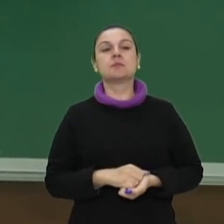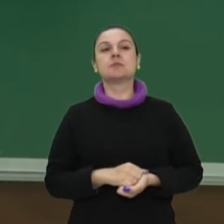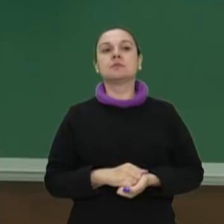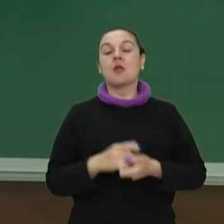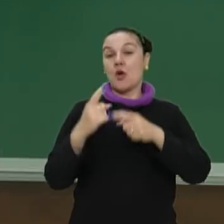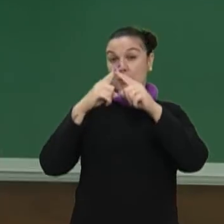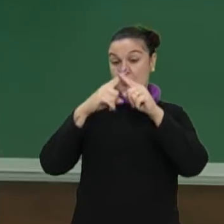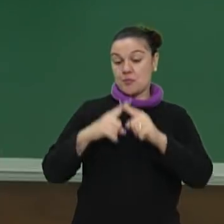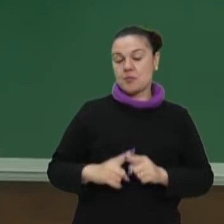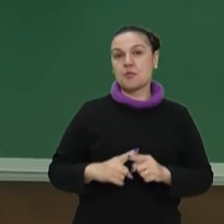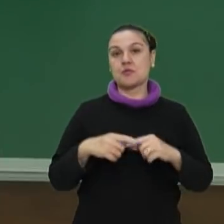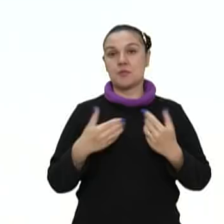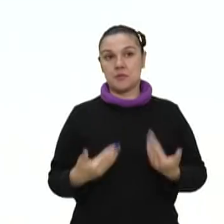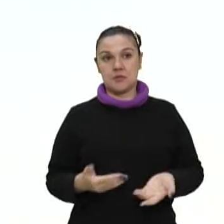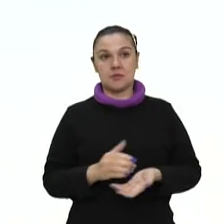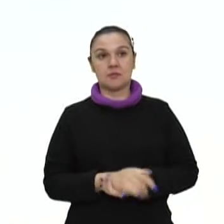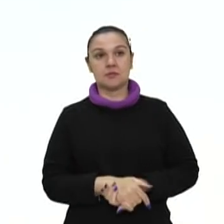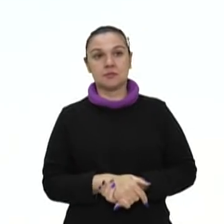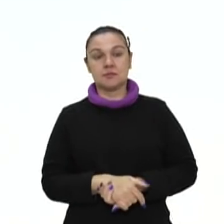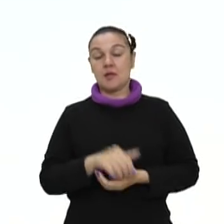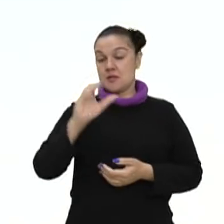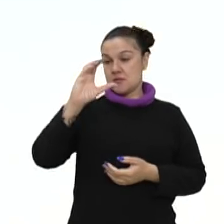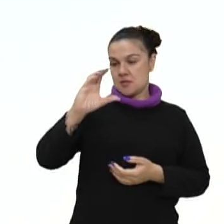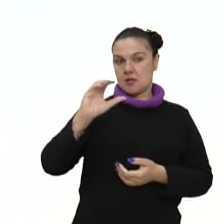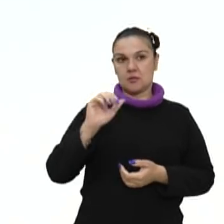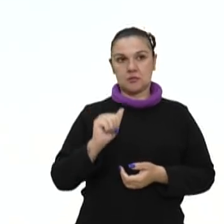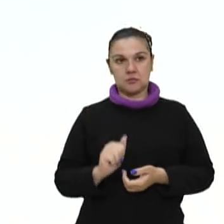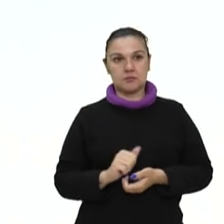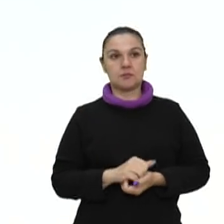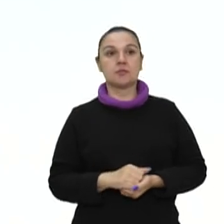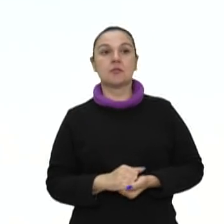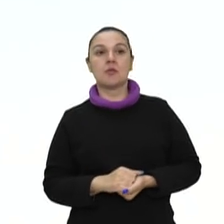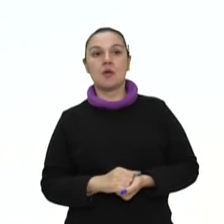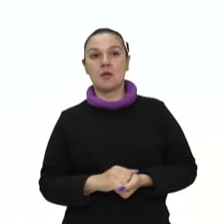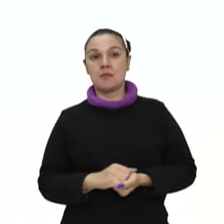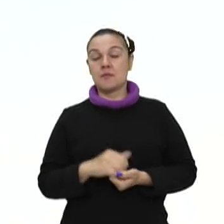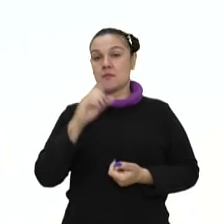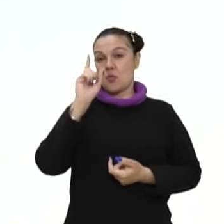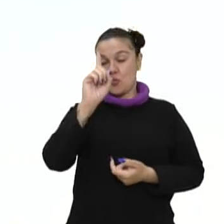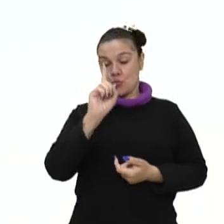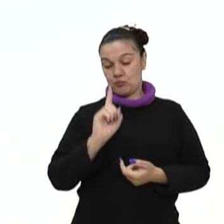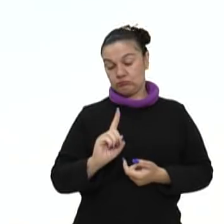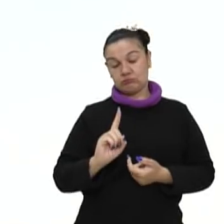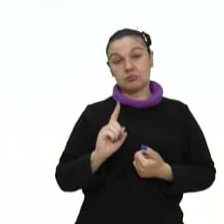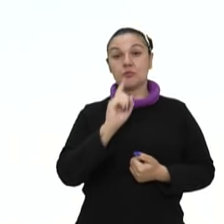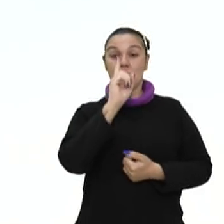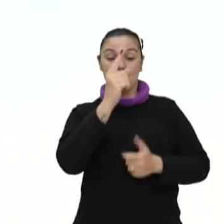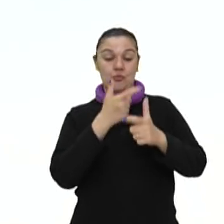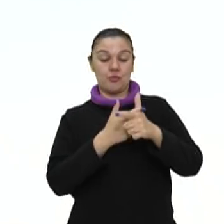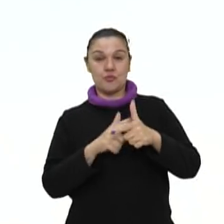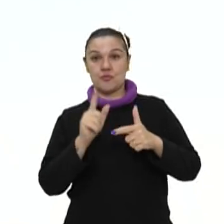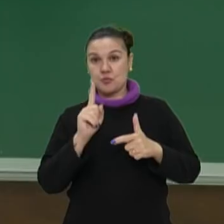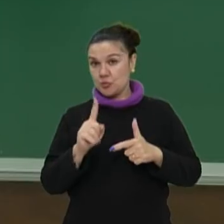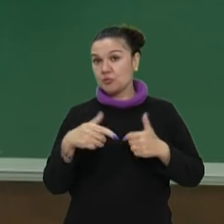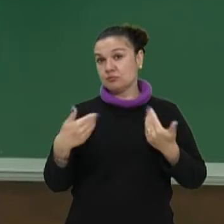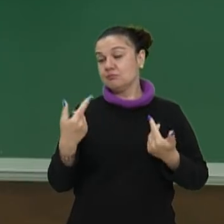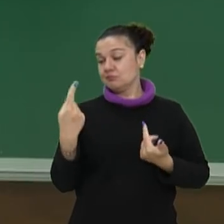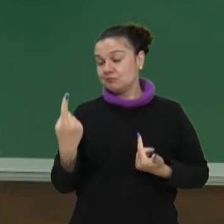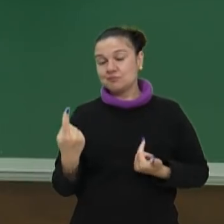como é que calcula o produto? O produto é C sobre A. O valor do C é 1, o valor do A é 1, então é 1 sobre 1 dá 1,